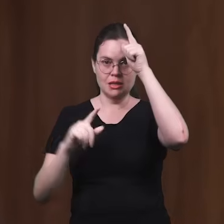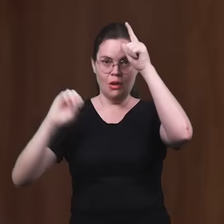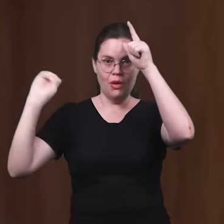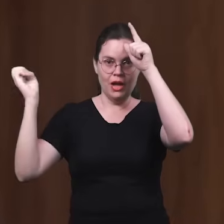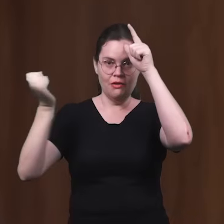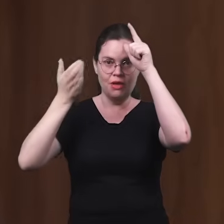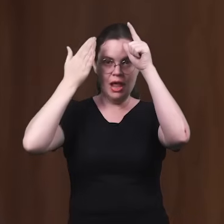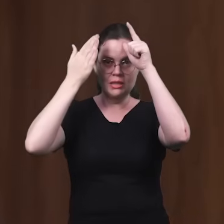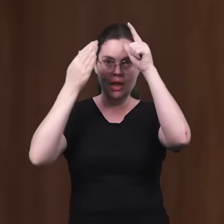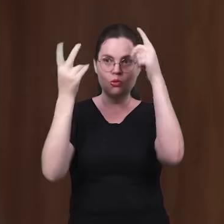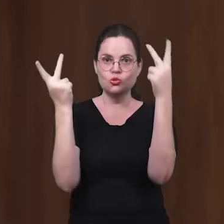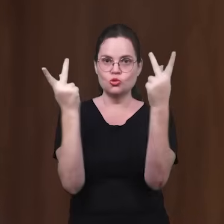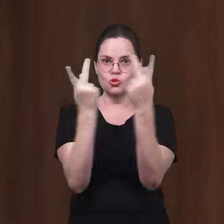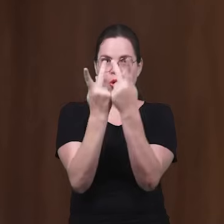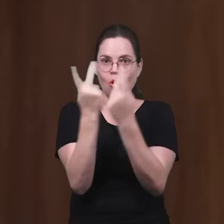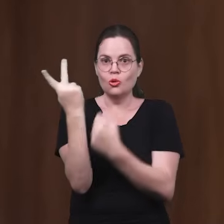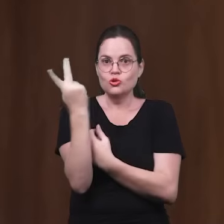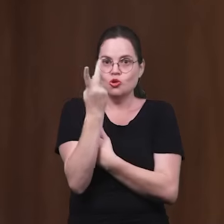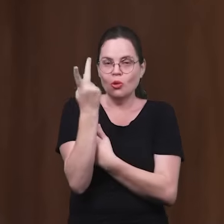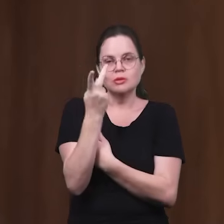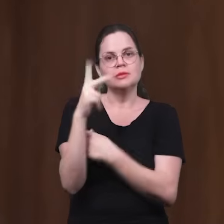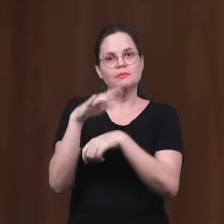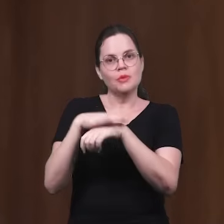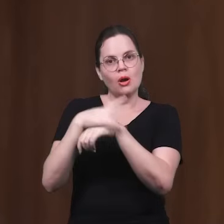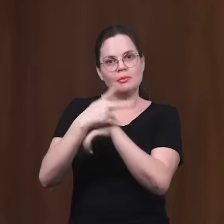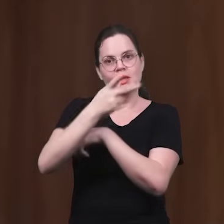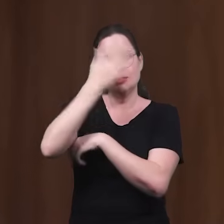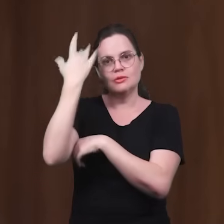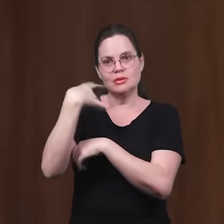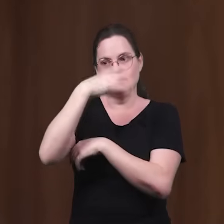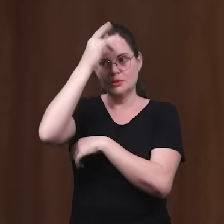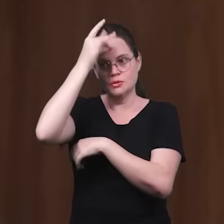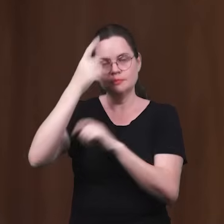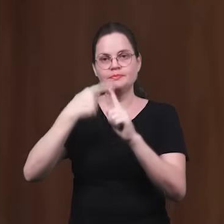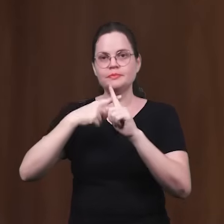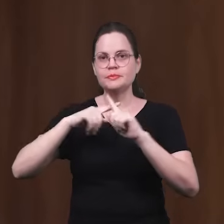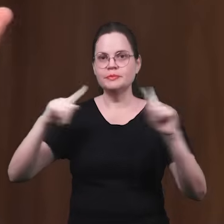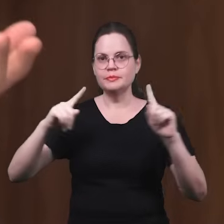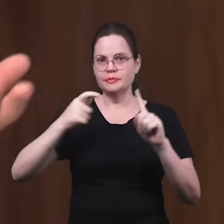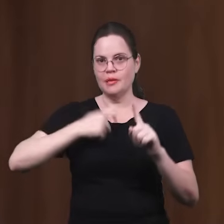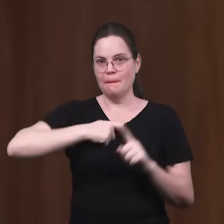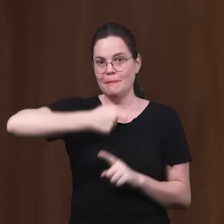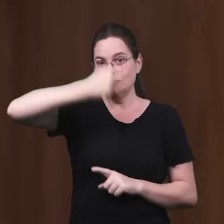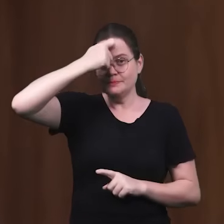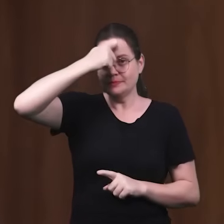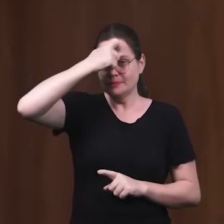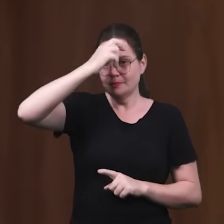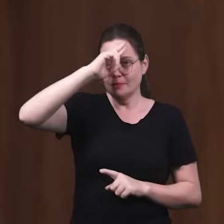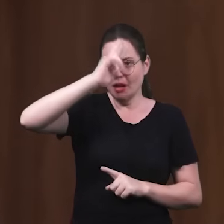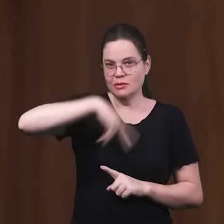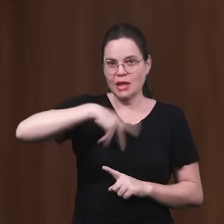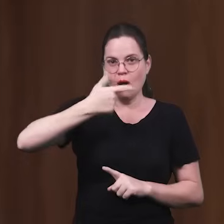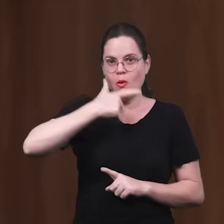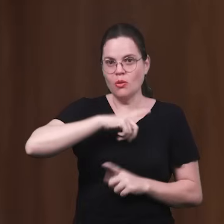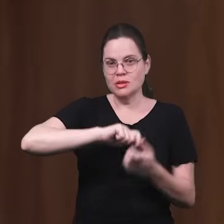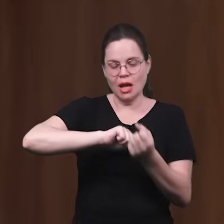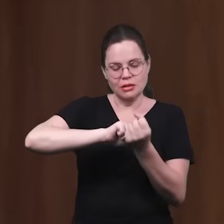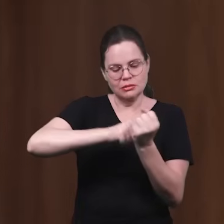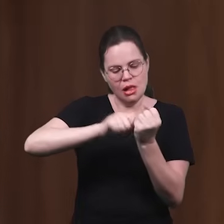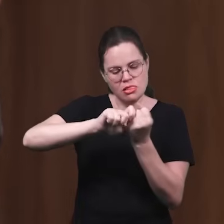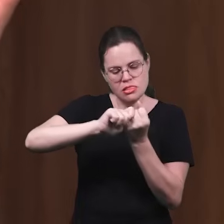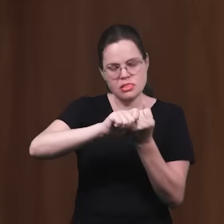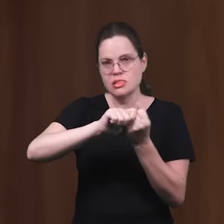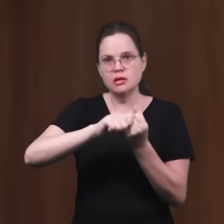mistério oculto e que a mente do homem não tem como entrá-la, e a própria palavra de Deus diz isso, porque